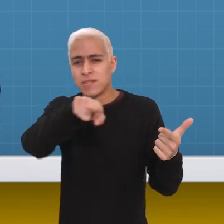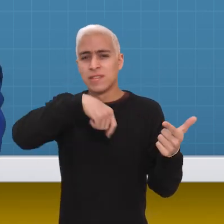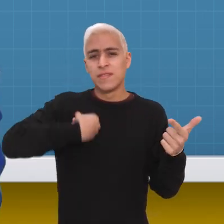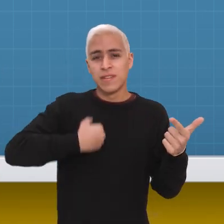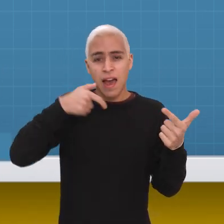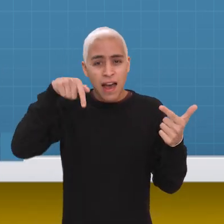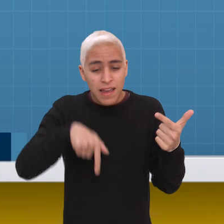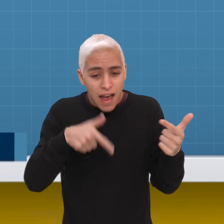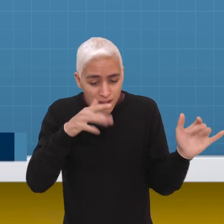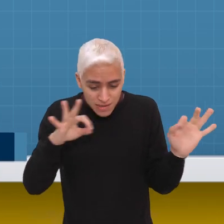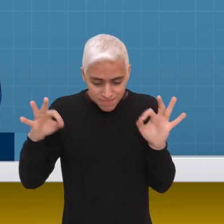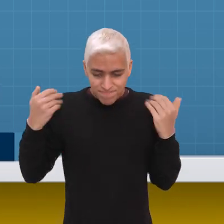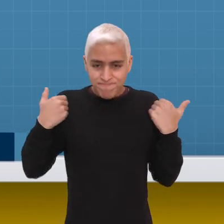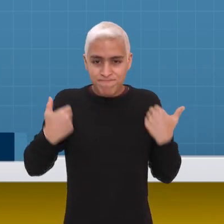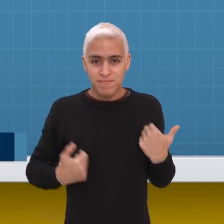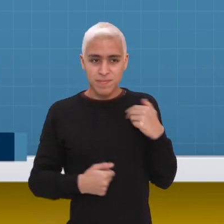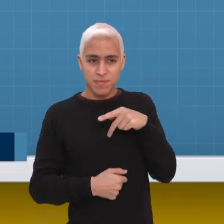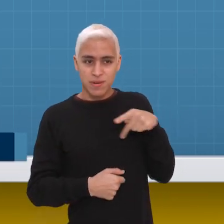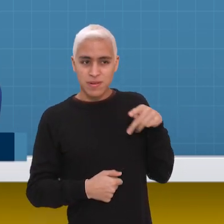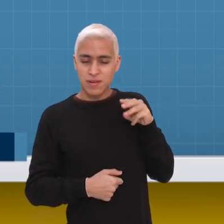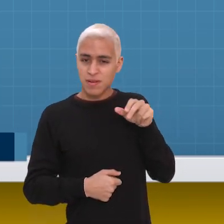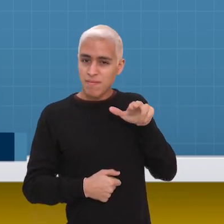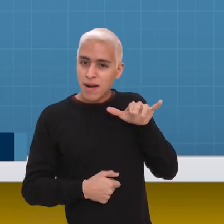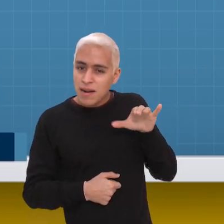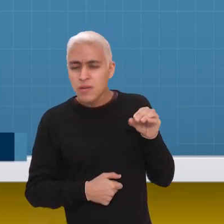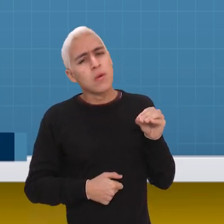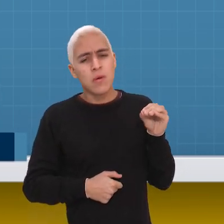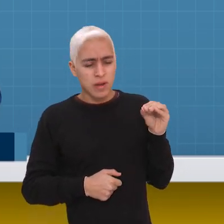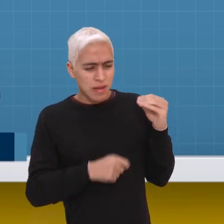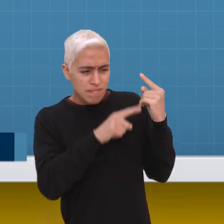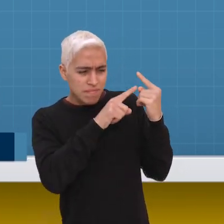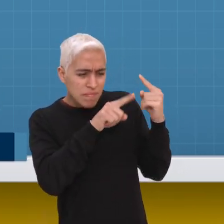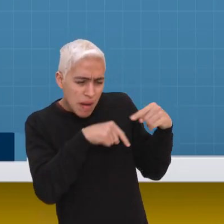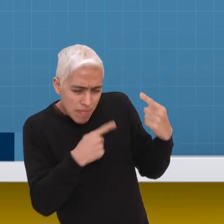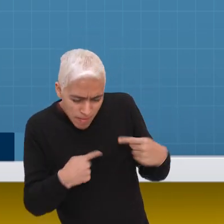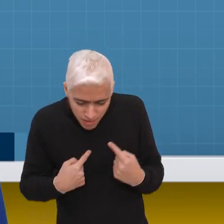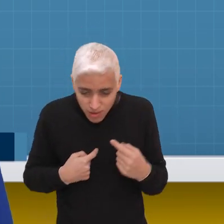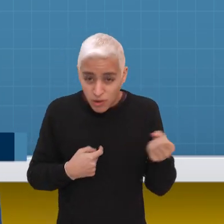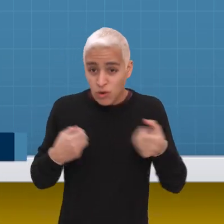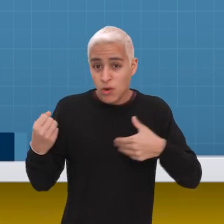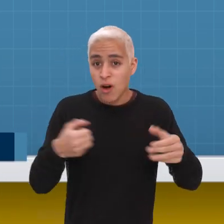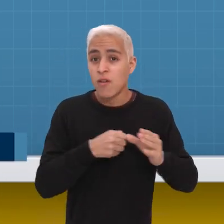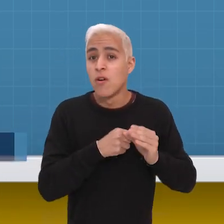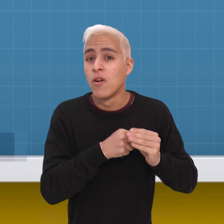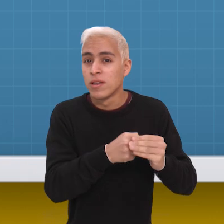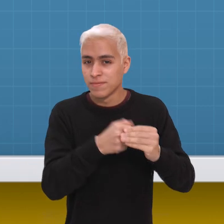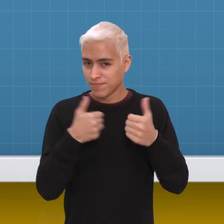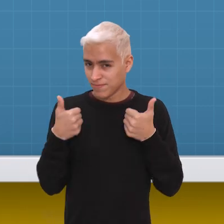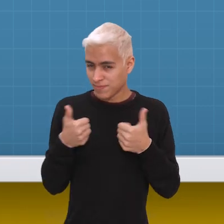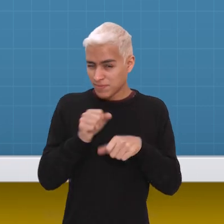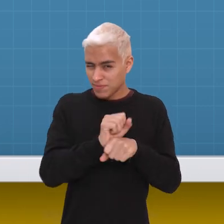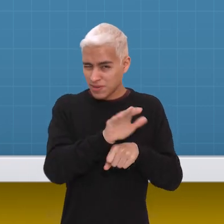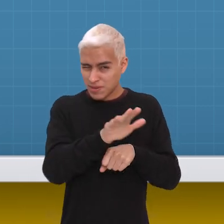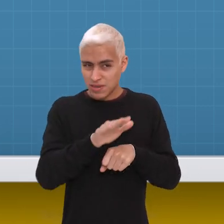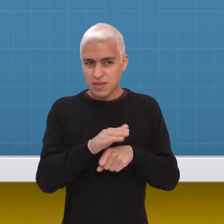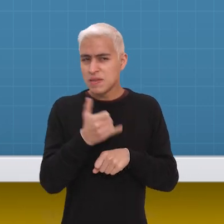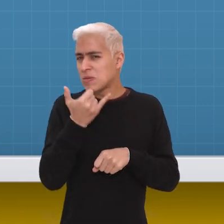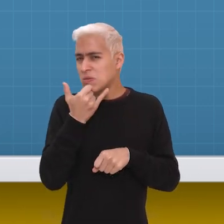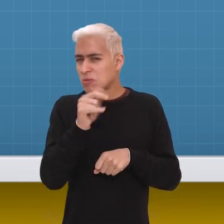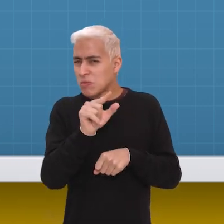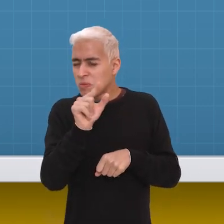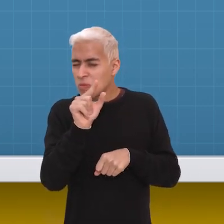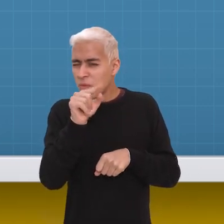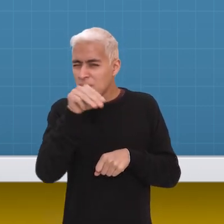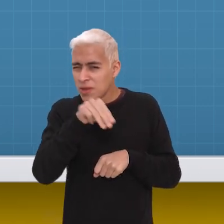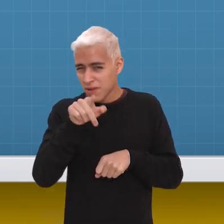mais uma vez o professor Márcio trazendo para vocês desafios e novos conhecimentos. Espera um pouquinho, desculpa,